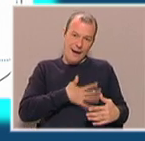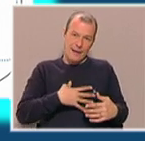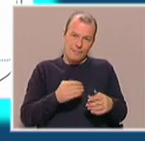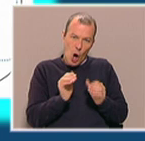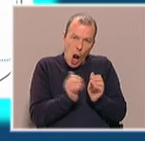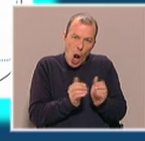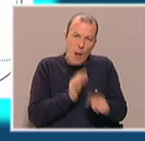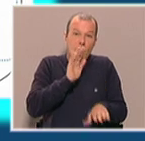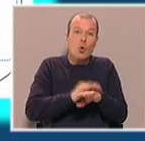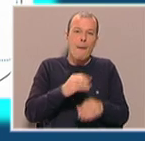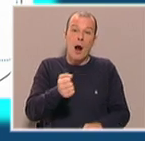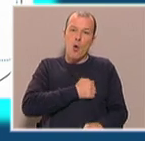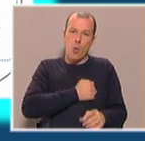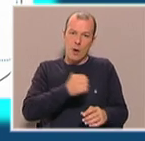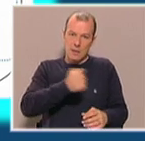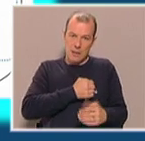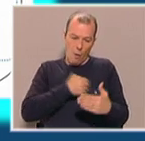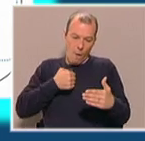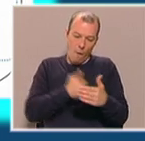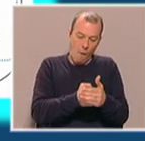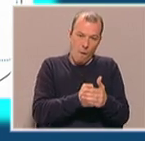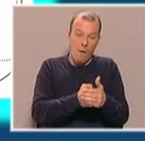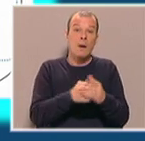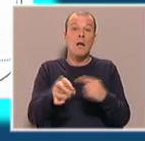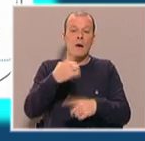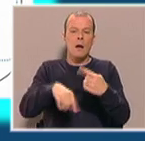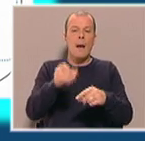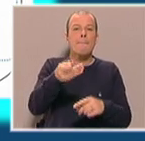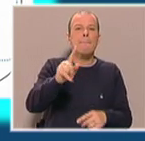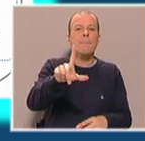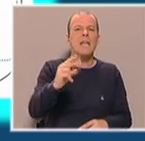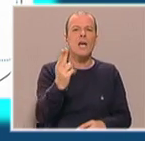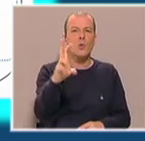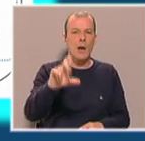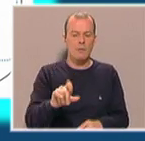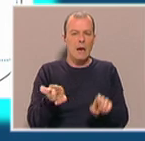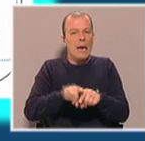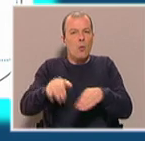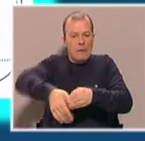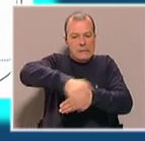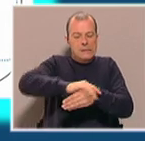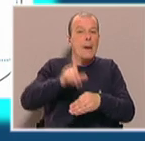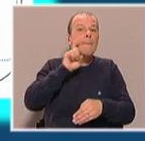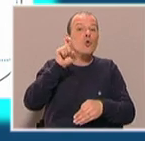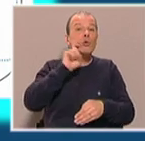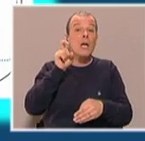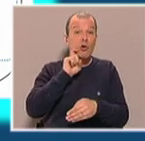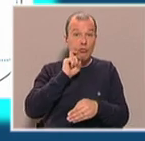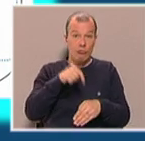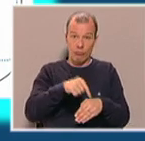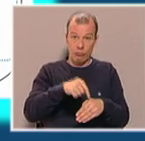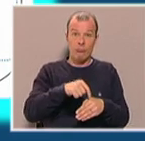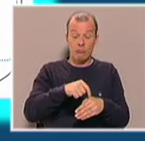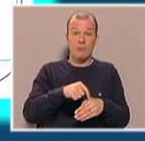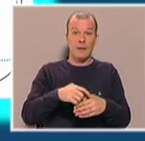coração. Os pulmões são revestidos pela pleura, que é uma membrana que os protege e que faz também a aderência dos pulmões à